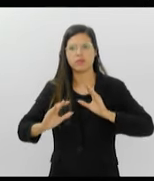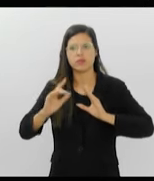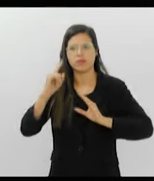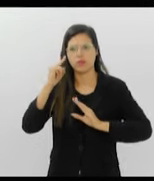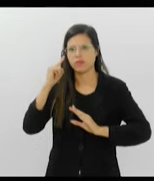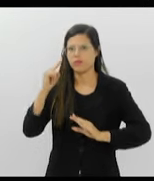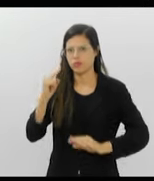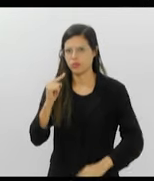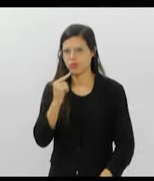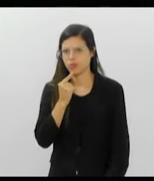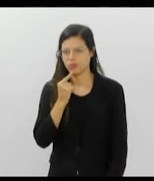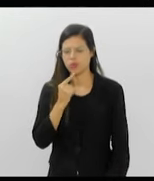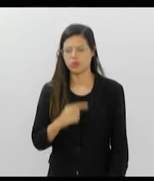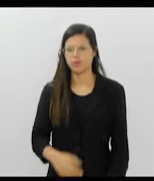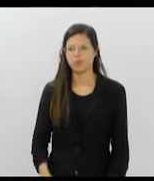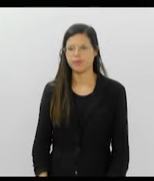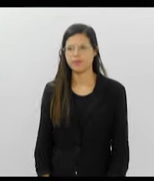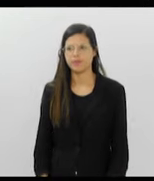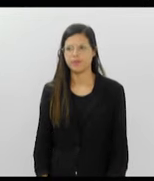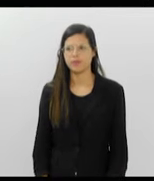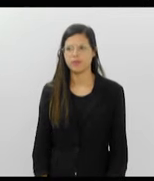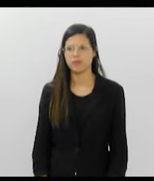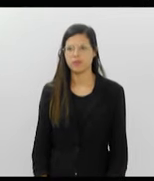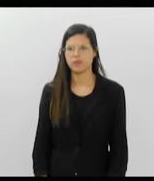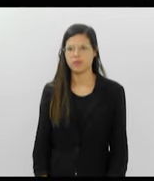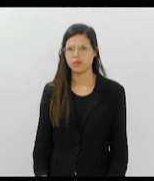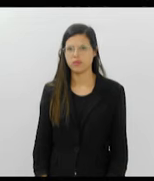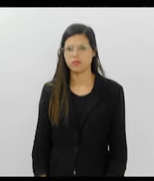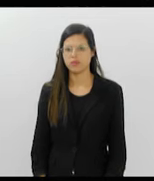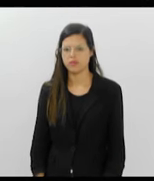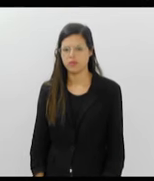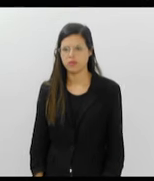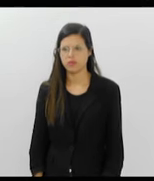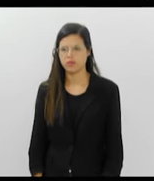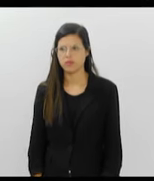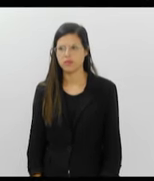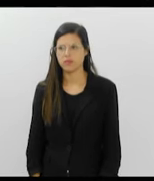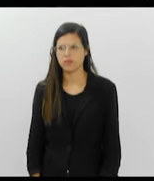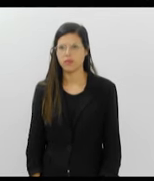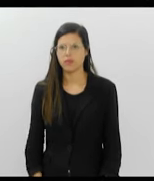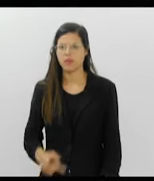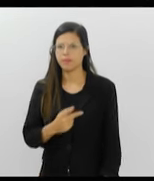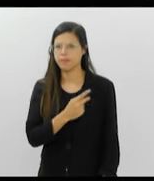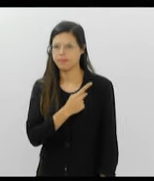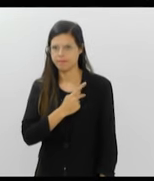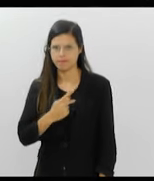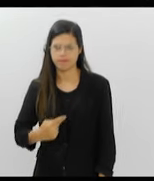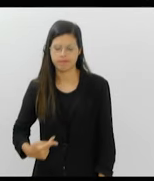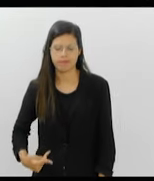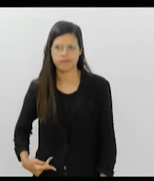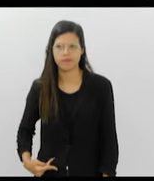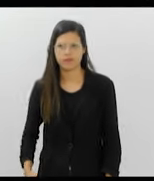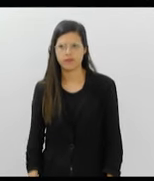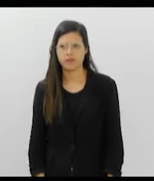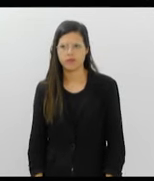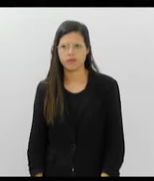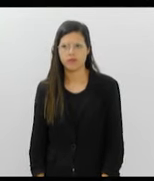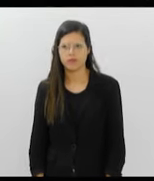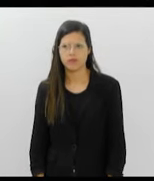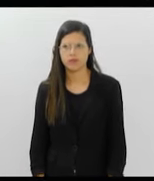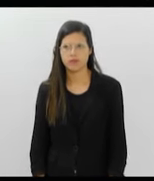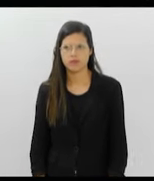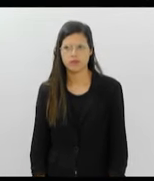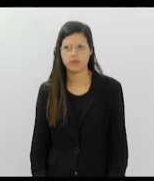aos deficientes auditivos. Senhor presidente, como